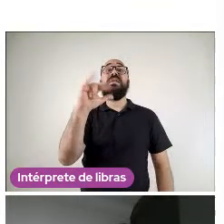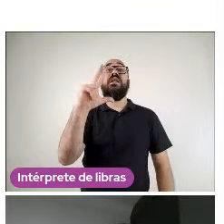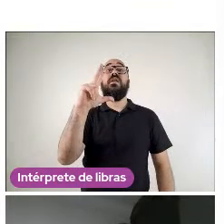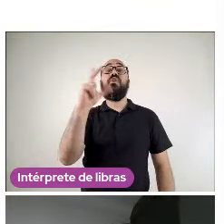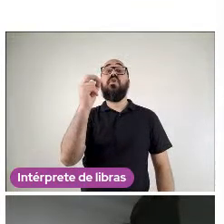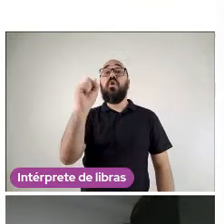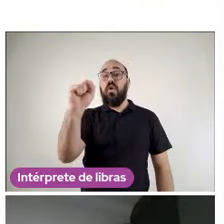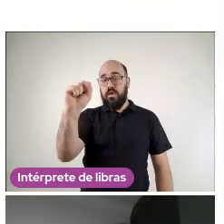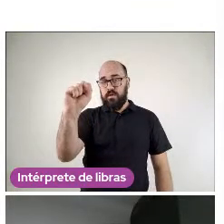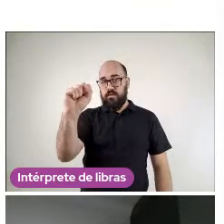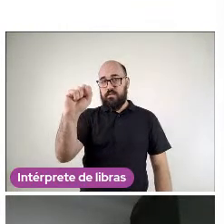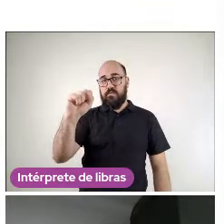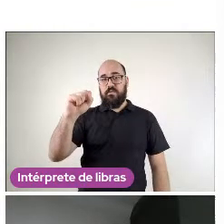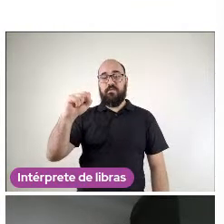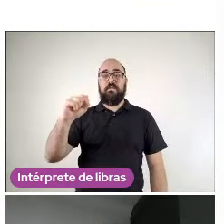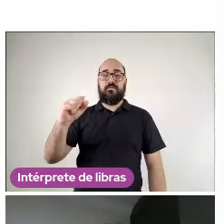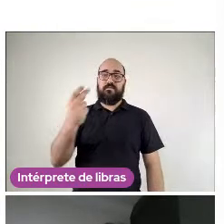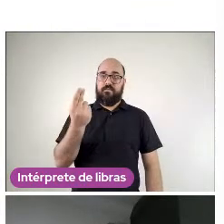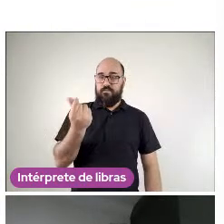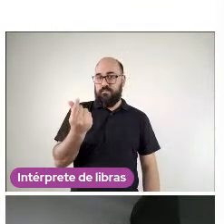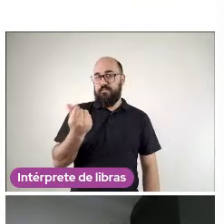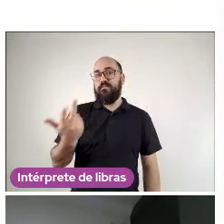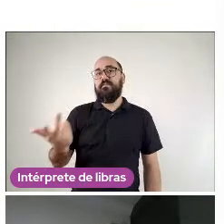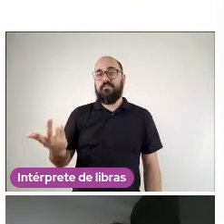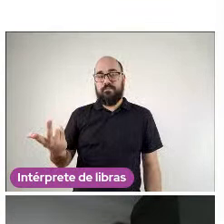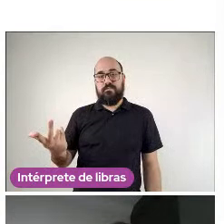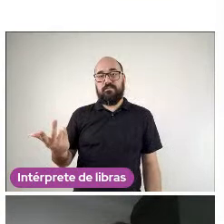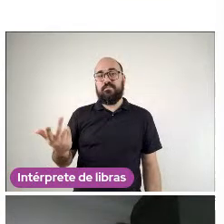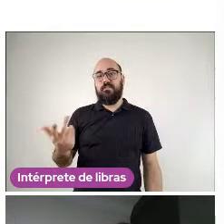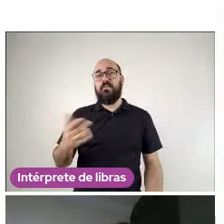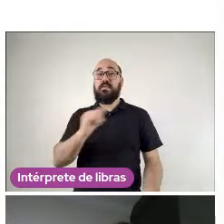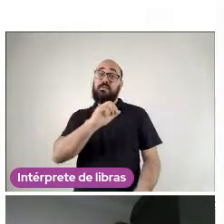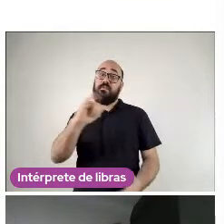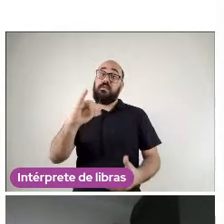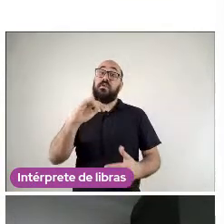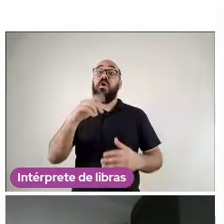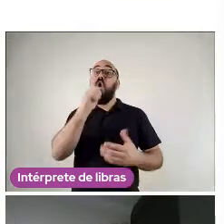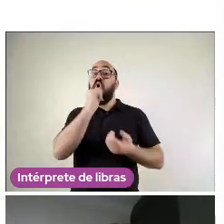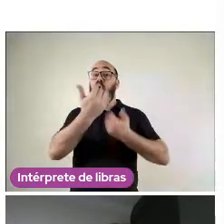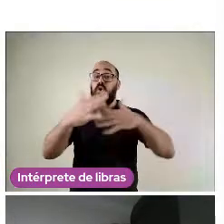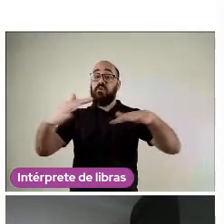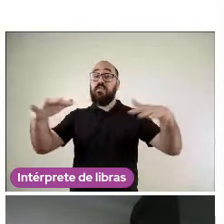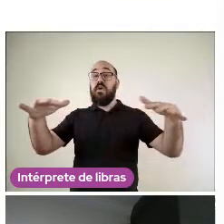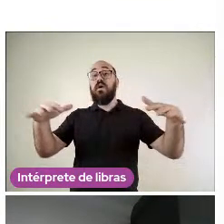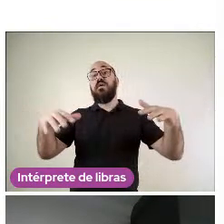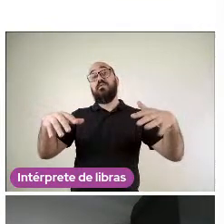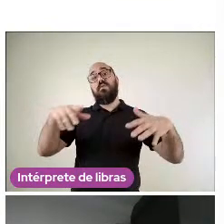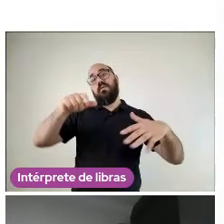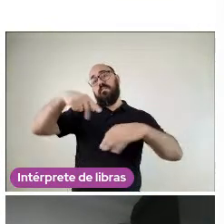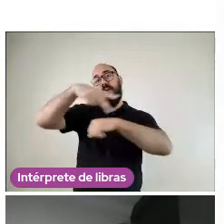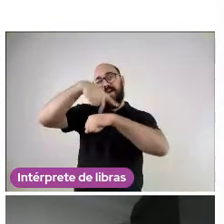Isso significa que, se o oceano fosse um país, ele estaria entre as 5 principais economias do mundo.